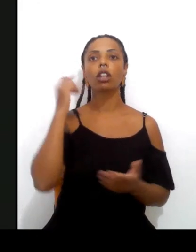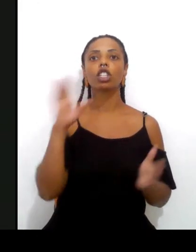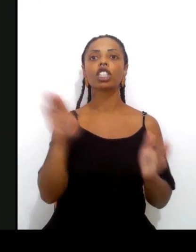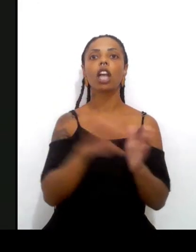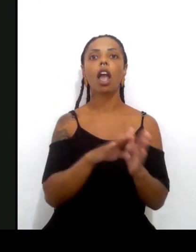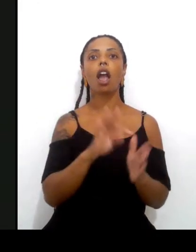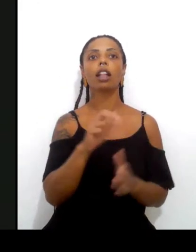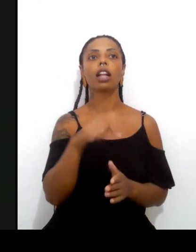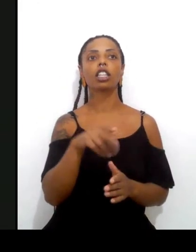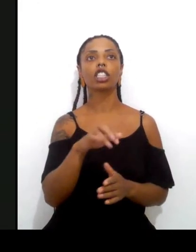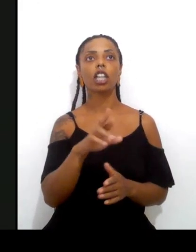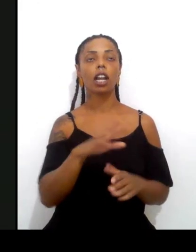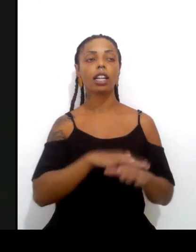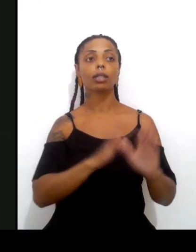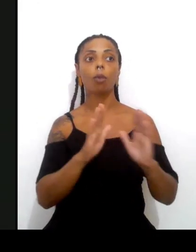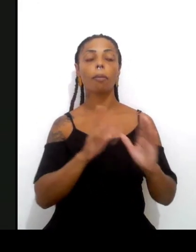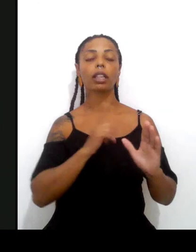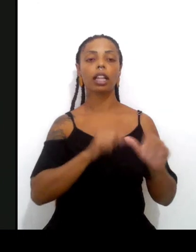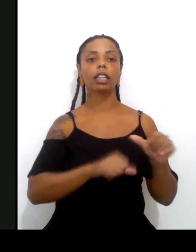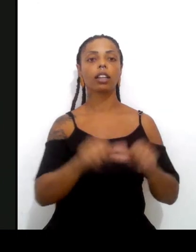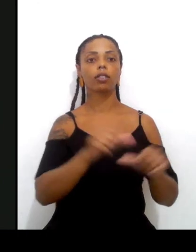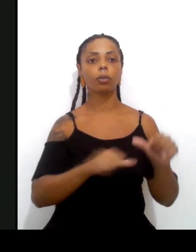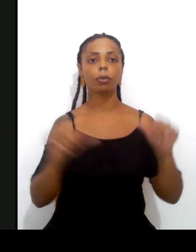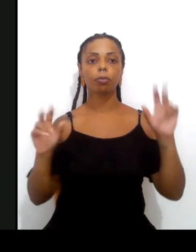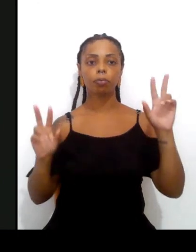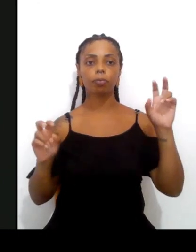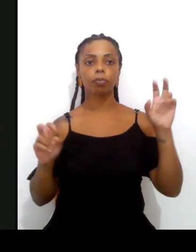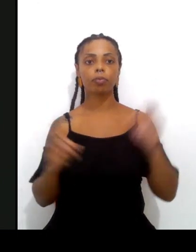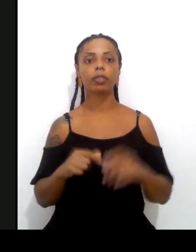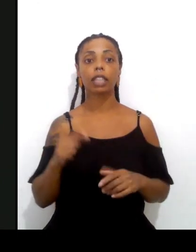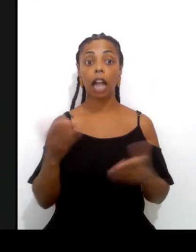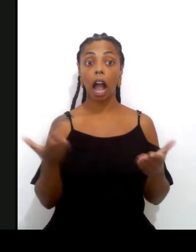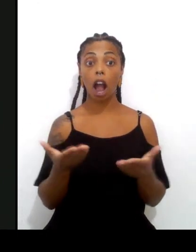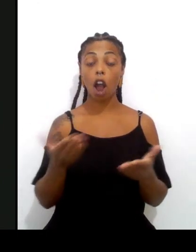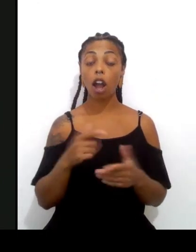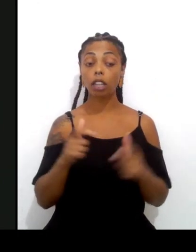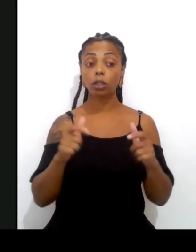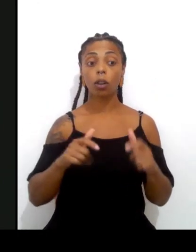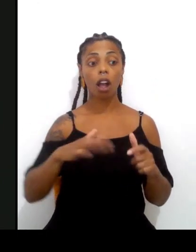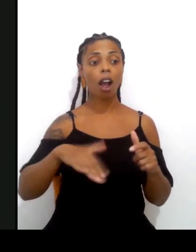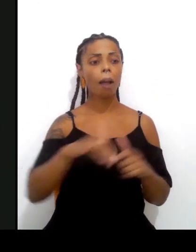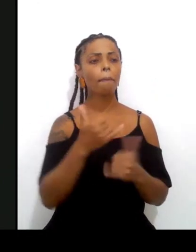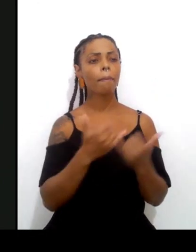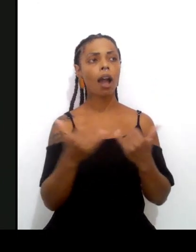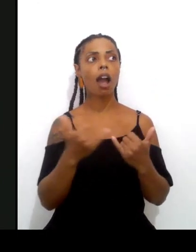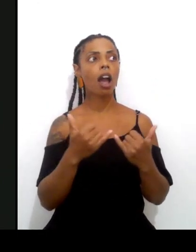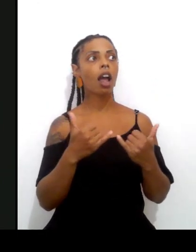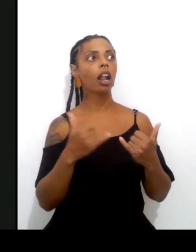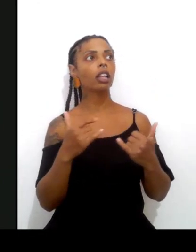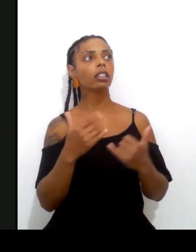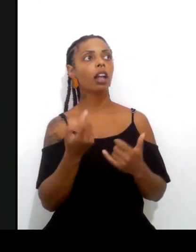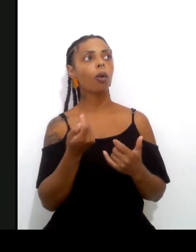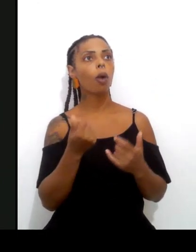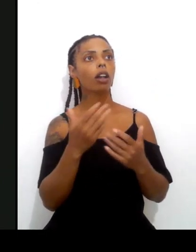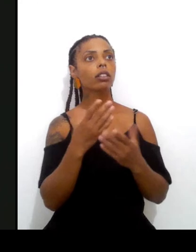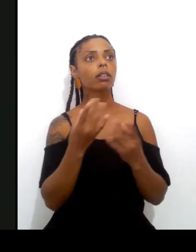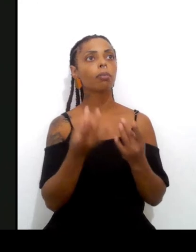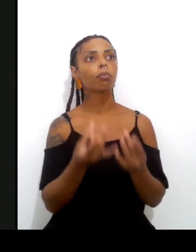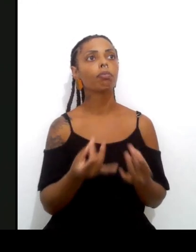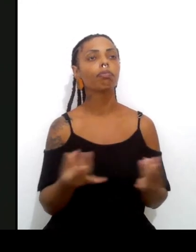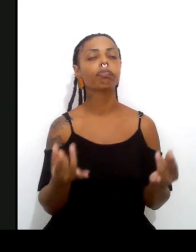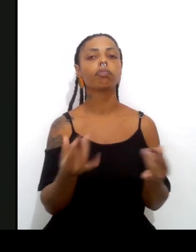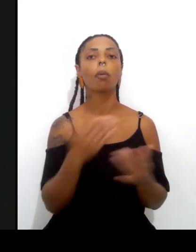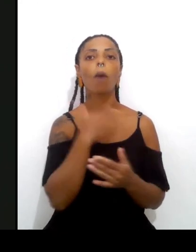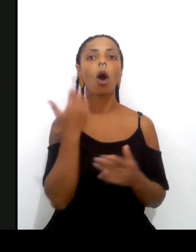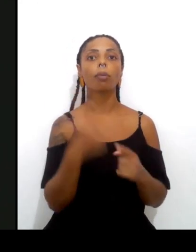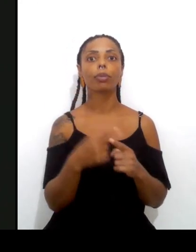transformações abre aspas no momento Esse lugar é uma cidade moribunda pois tudo em certo eu prefiro assim mas muitas pessoas acham